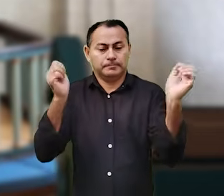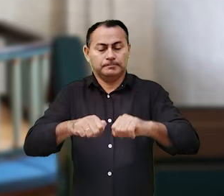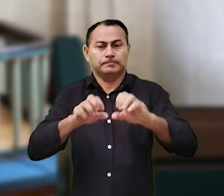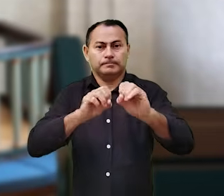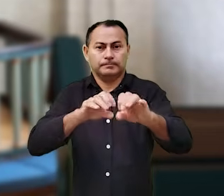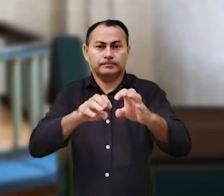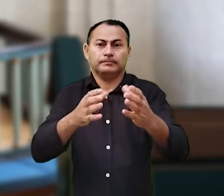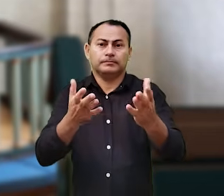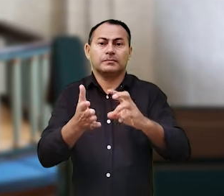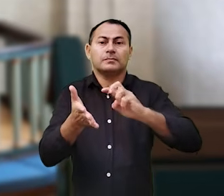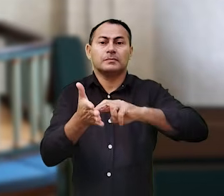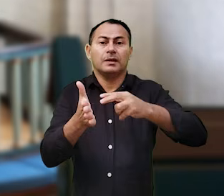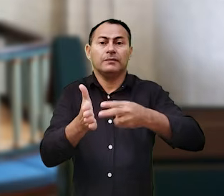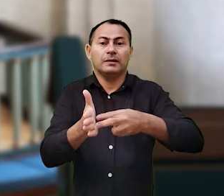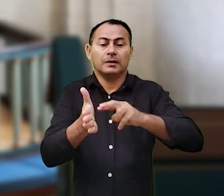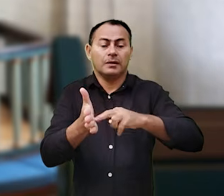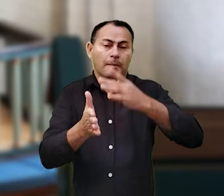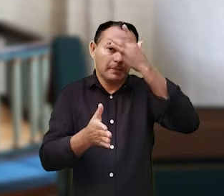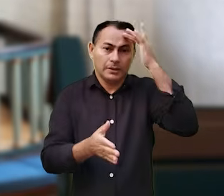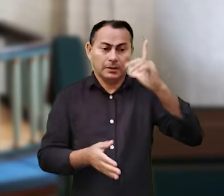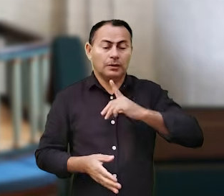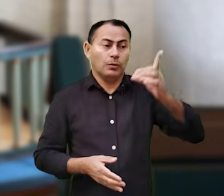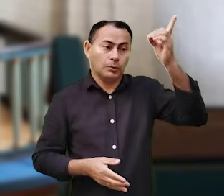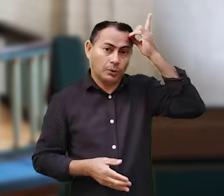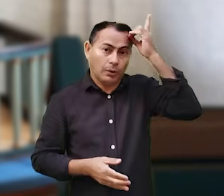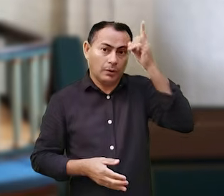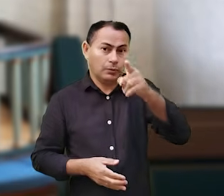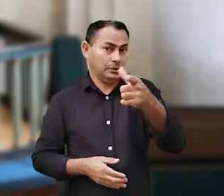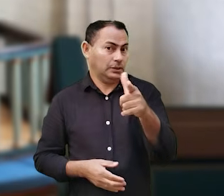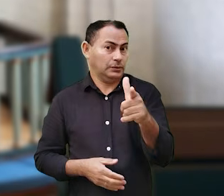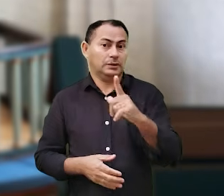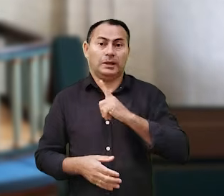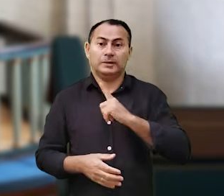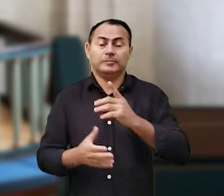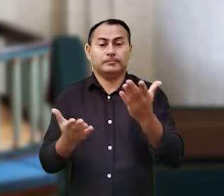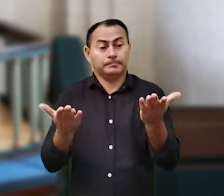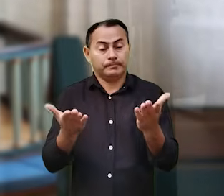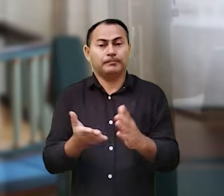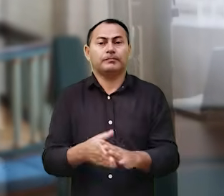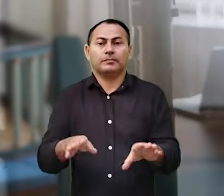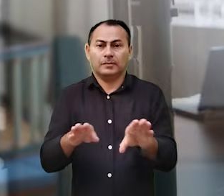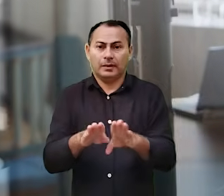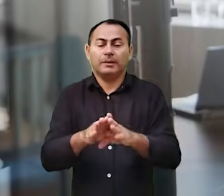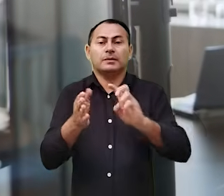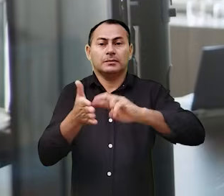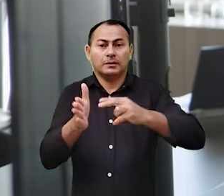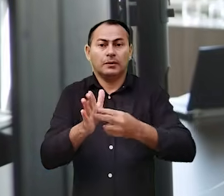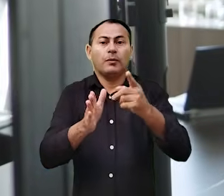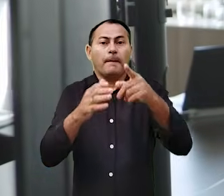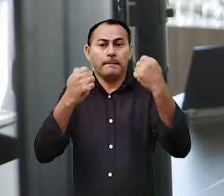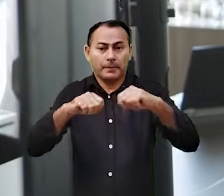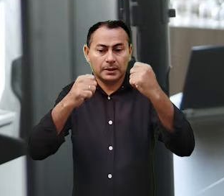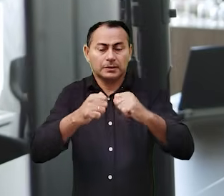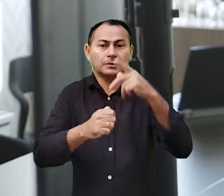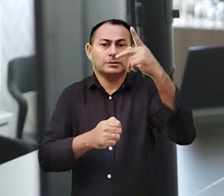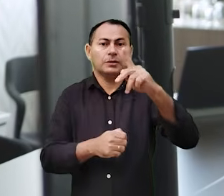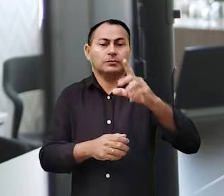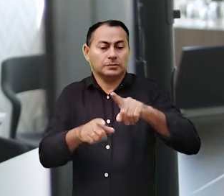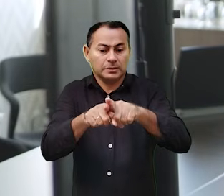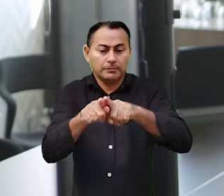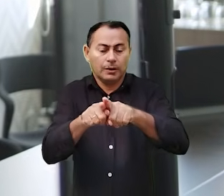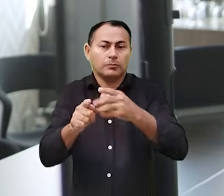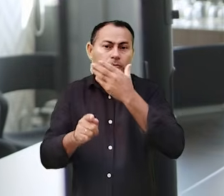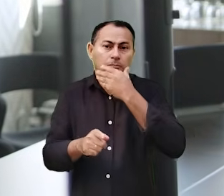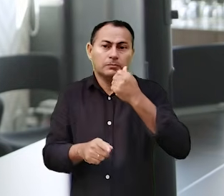foram capacitados. Isso quer dizer que alguém tem os dons que você não tem. Isso também quer dizer que você precisa dos